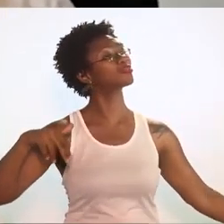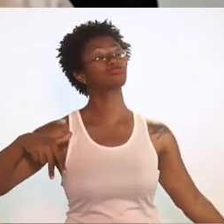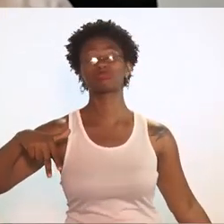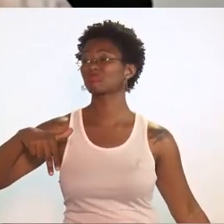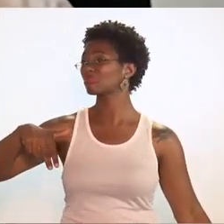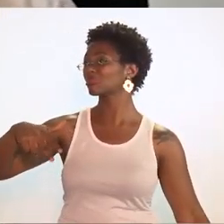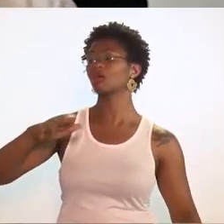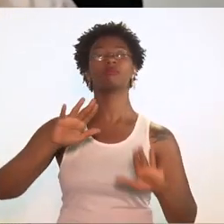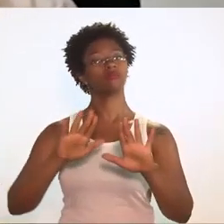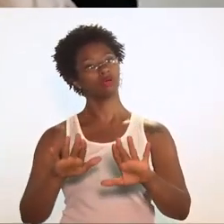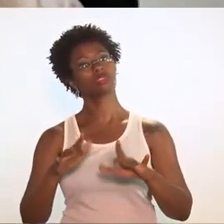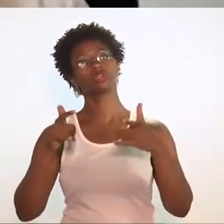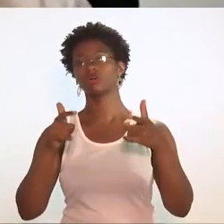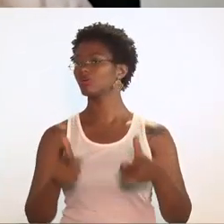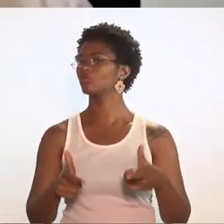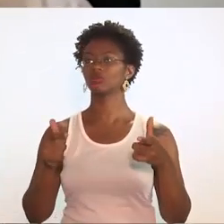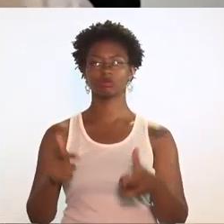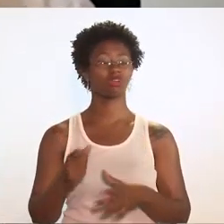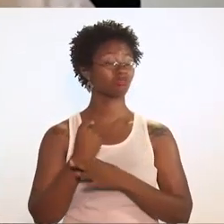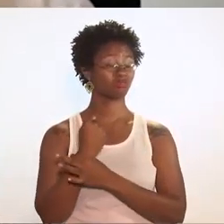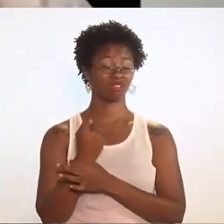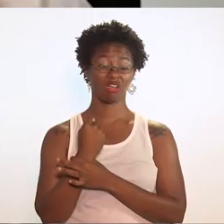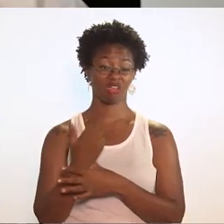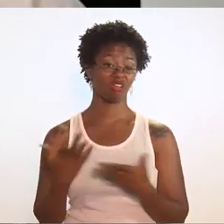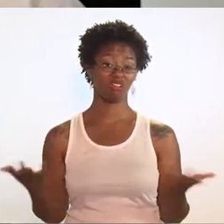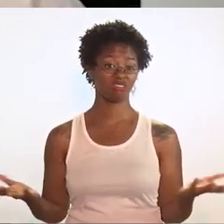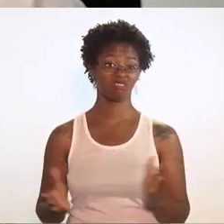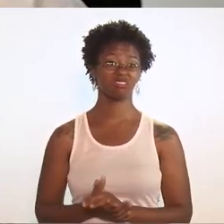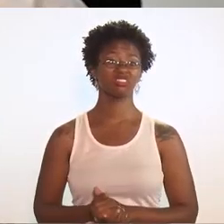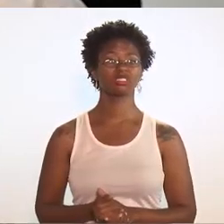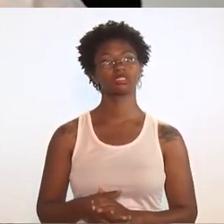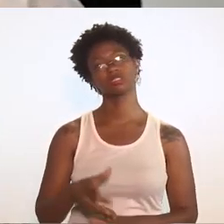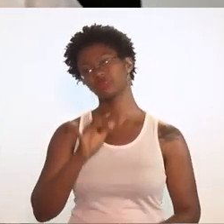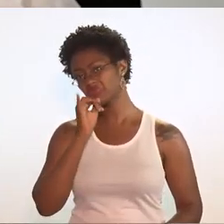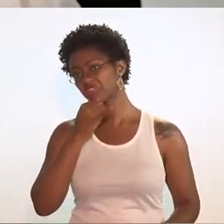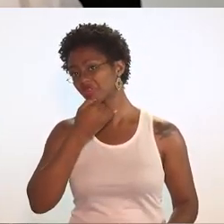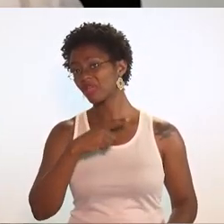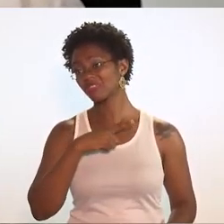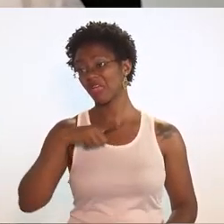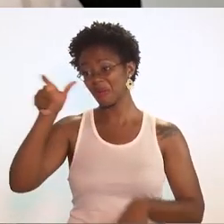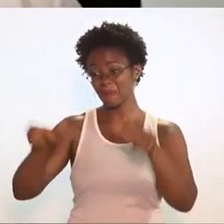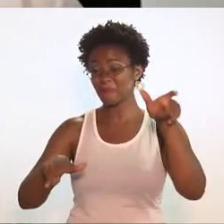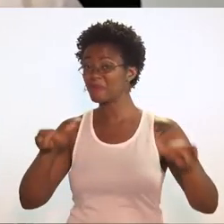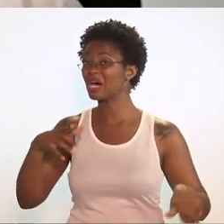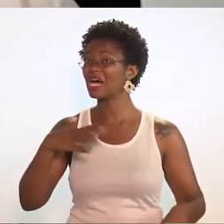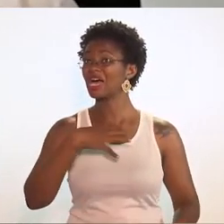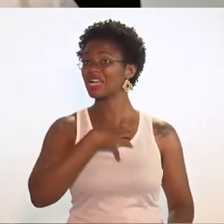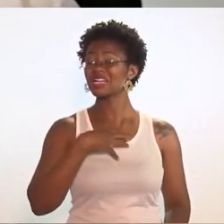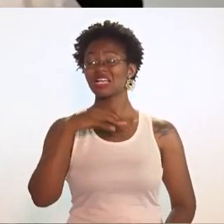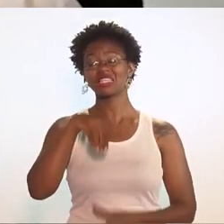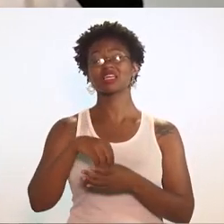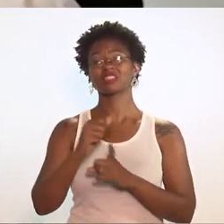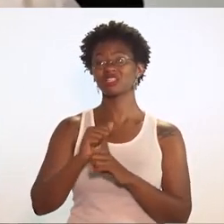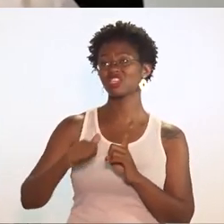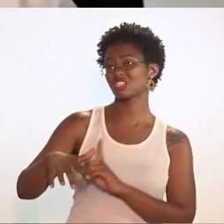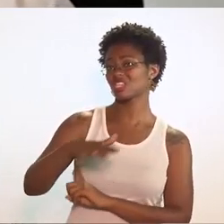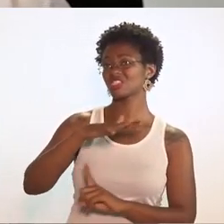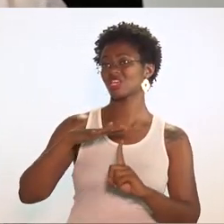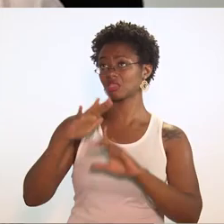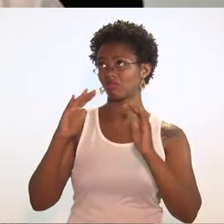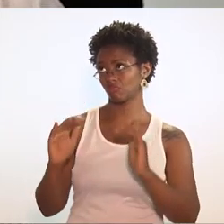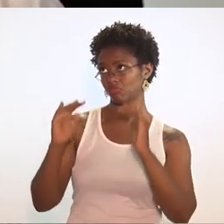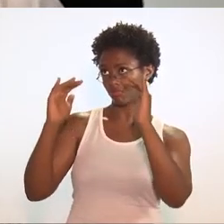ando tranquilamente pelas ruas do Pelourinho. Aqueles que me conhecem, né? Oi, oi, oi. Aqueles que não me conhecem podem até